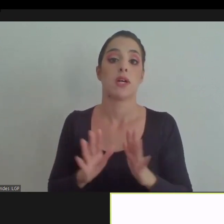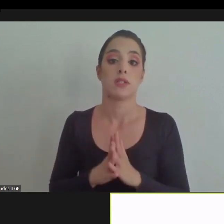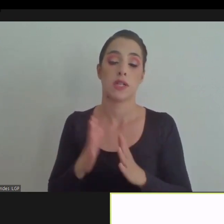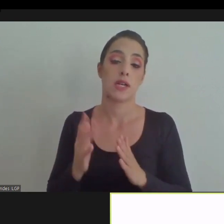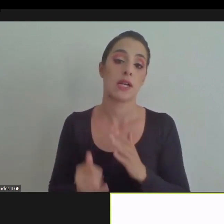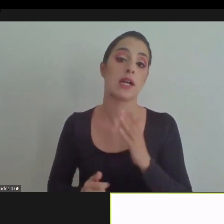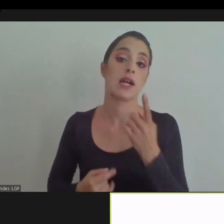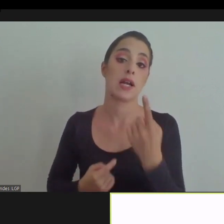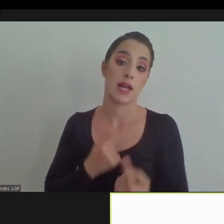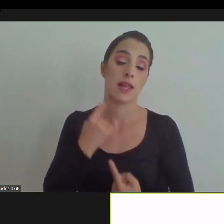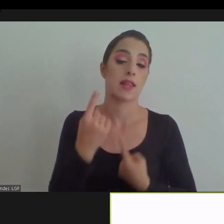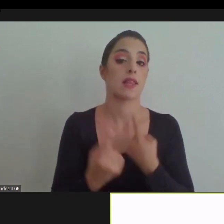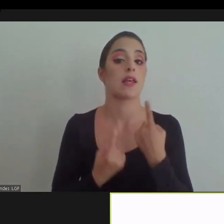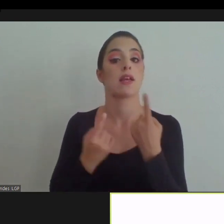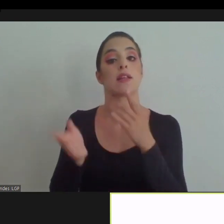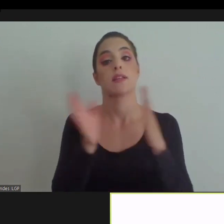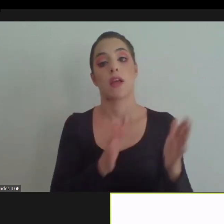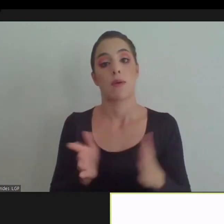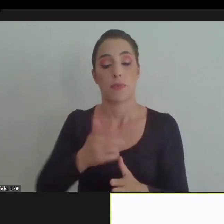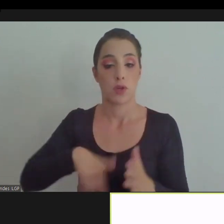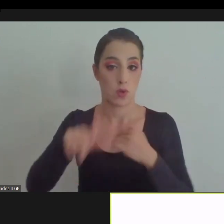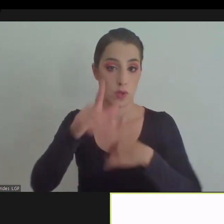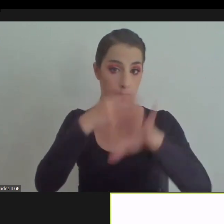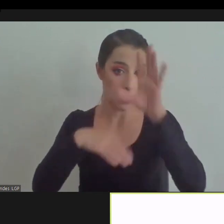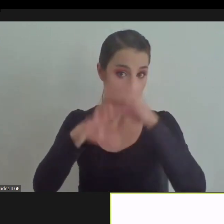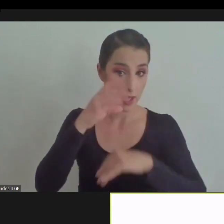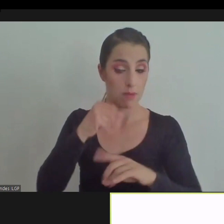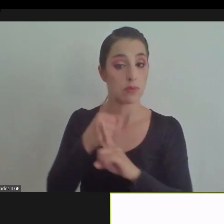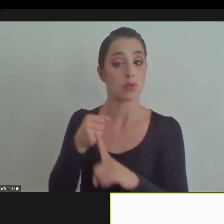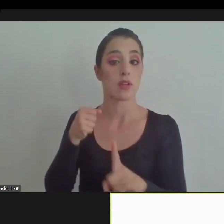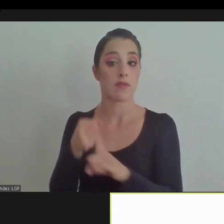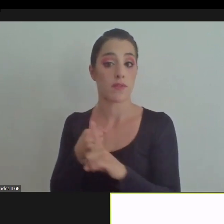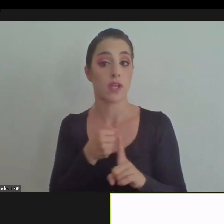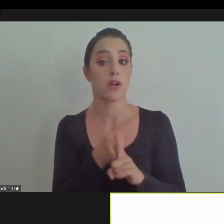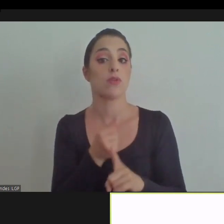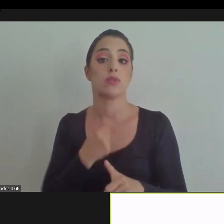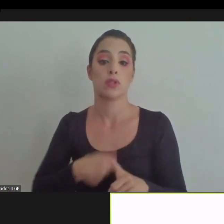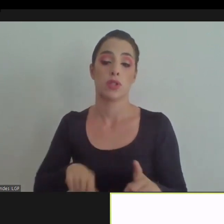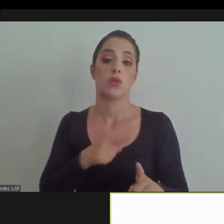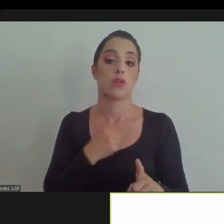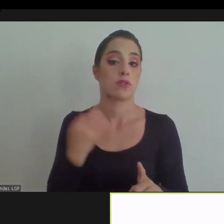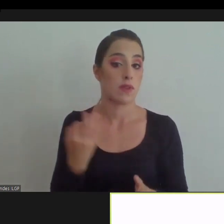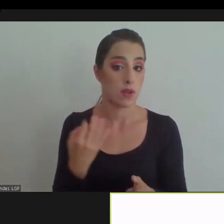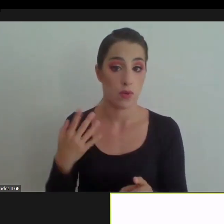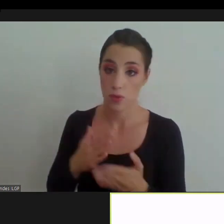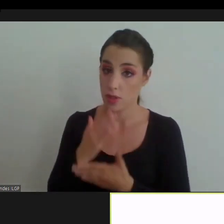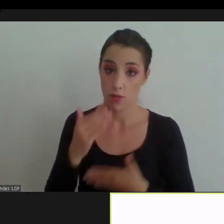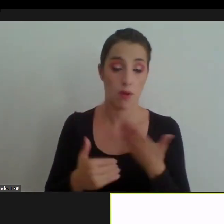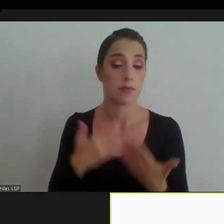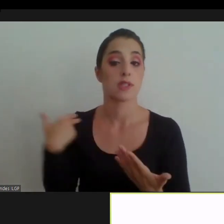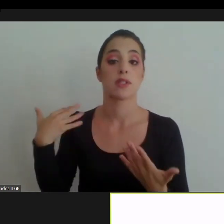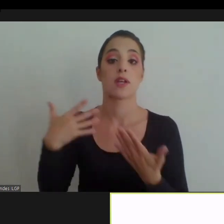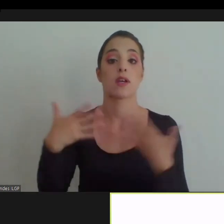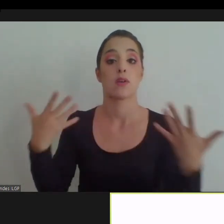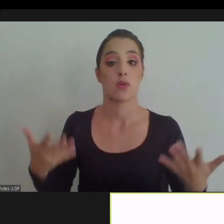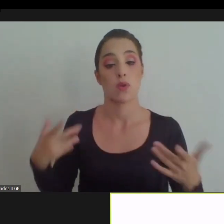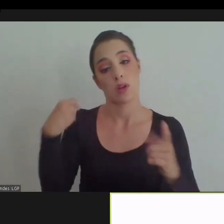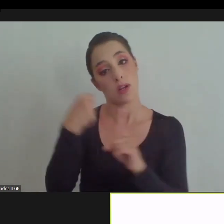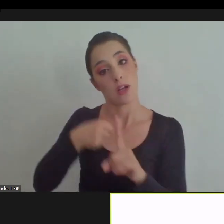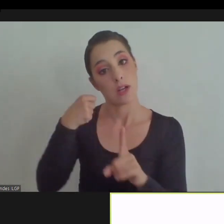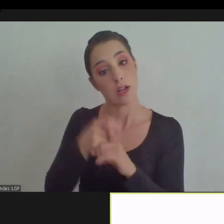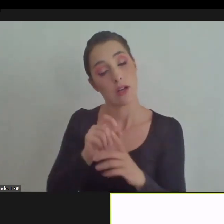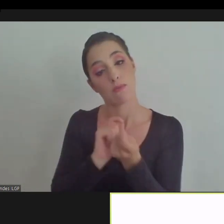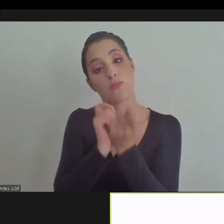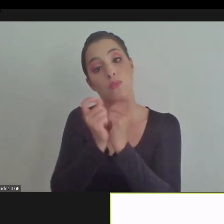íamos aprendendo a partir dos erros, surgiam os desafios e que a gente continua até hoje a lutar para aperfeiçoar cada vez